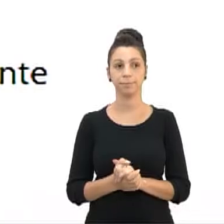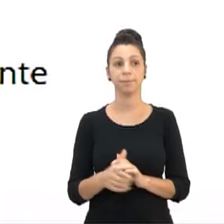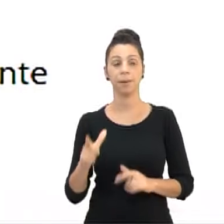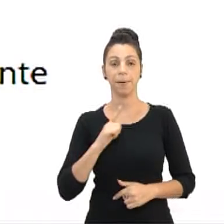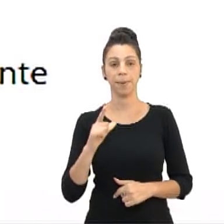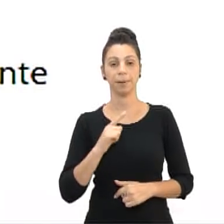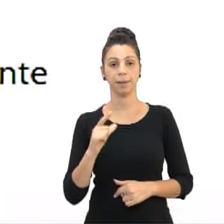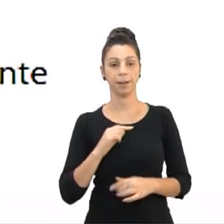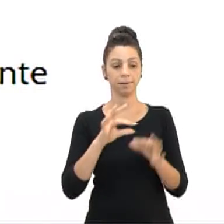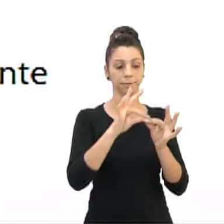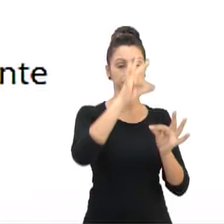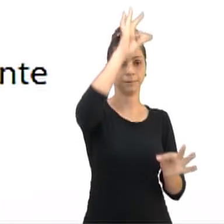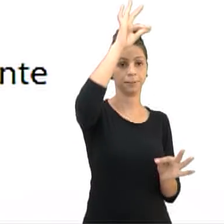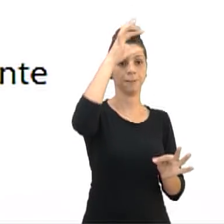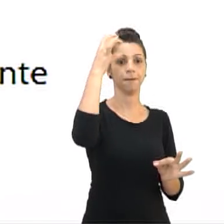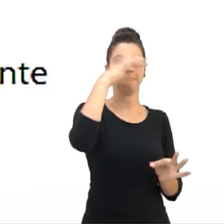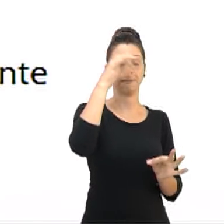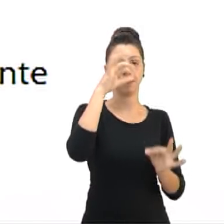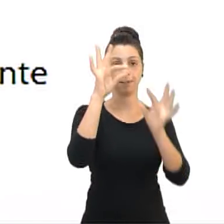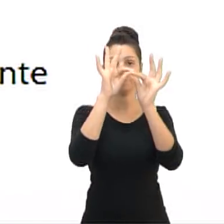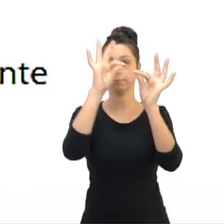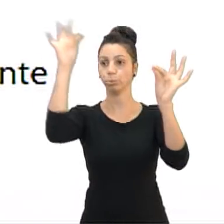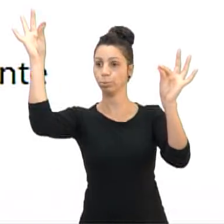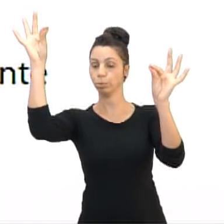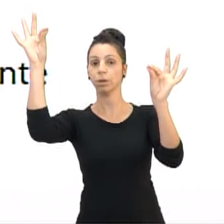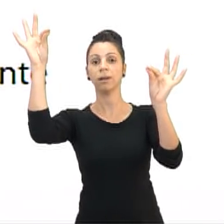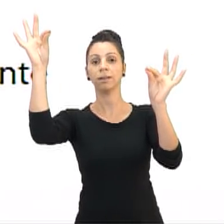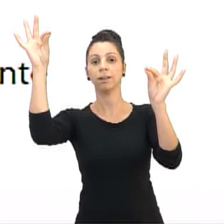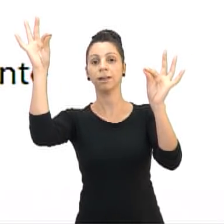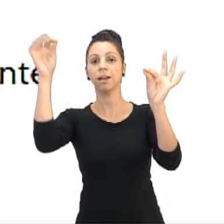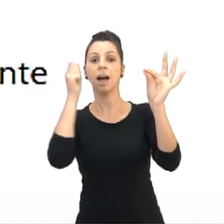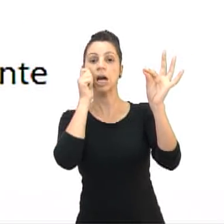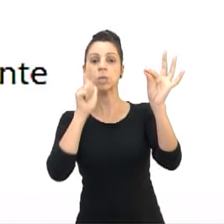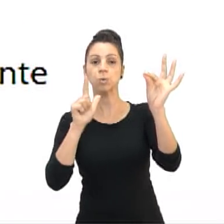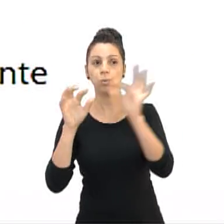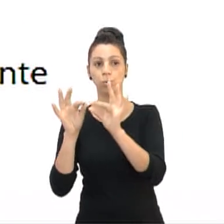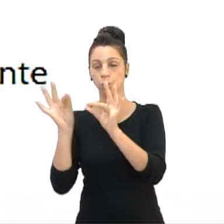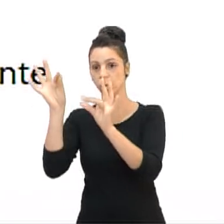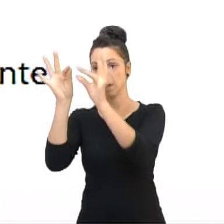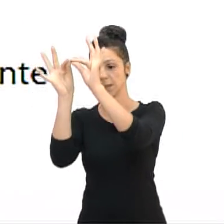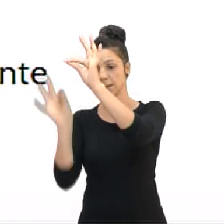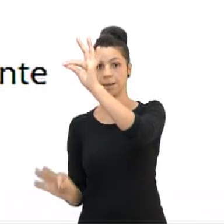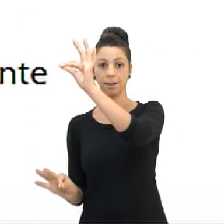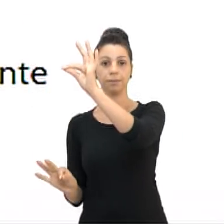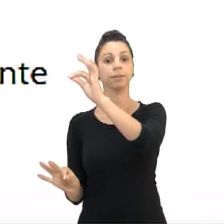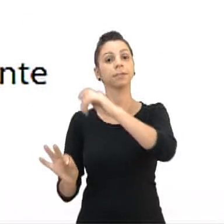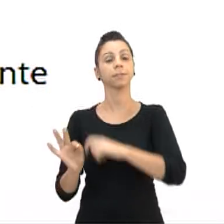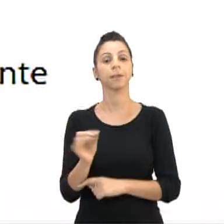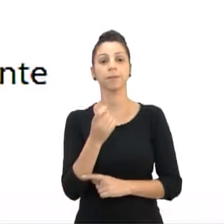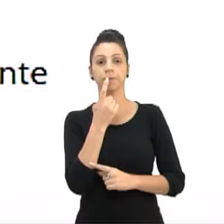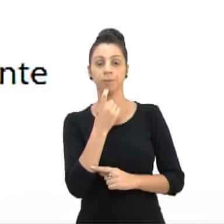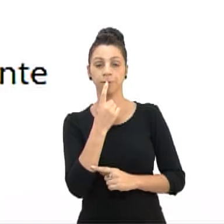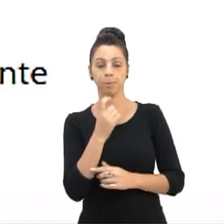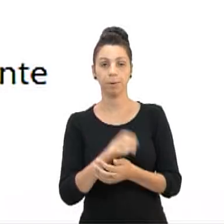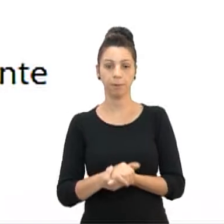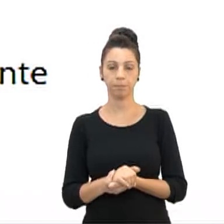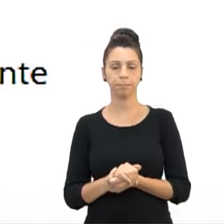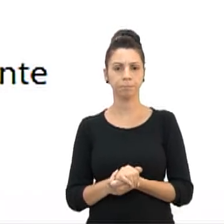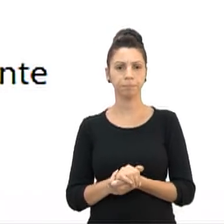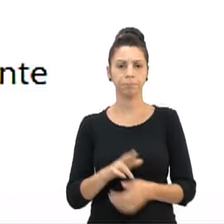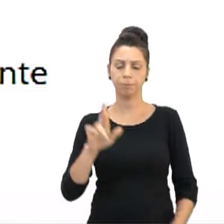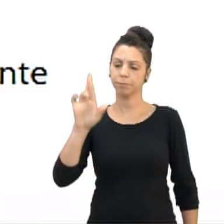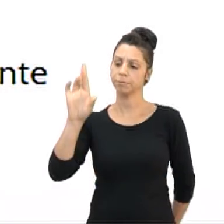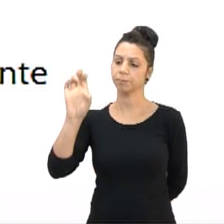verde, a reta azul e a reta vermelha. Olha só. Observe. Uma reta, para ser